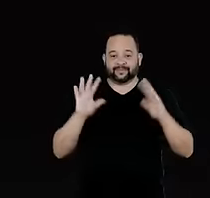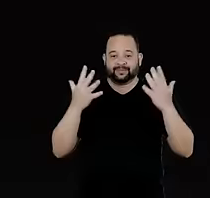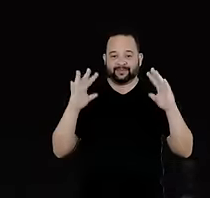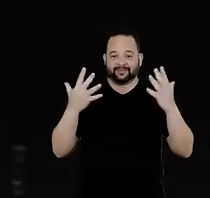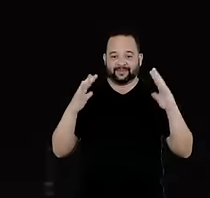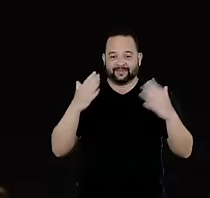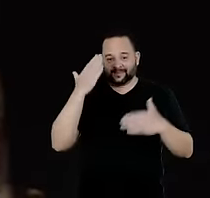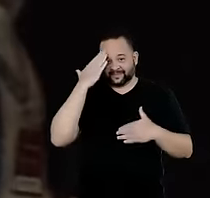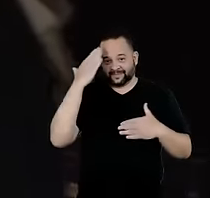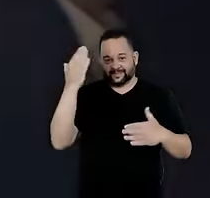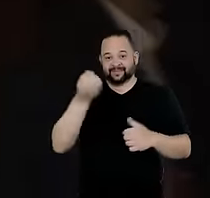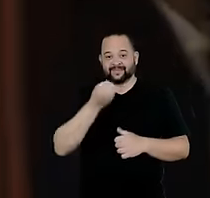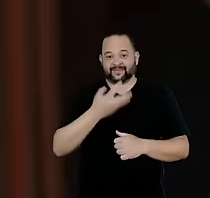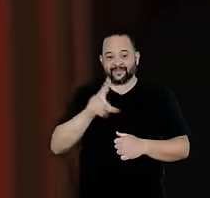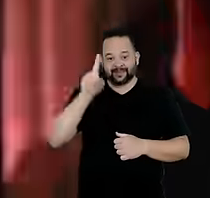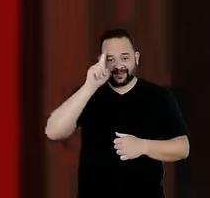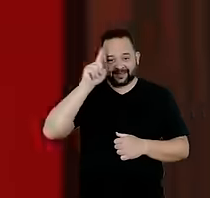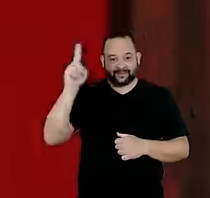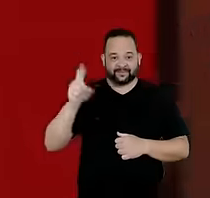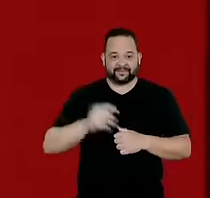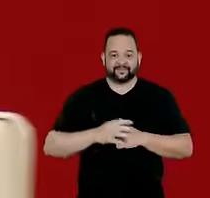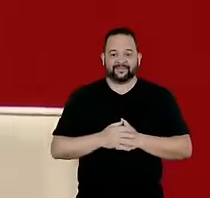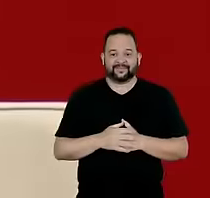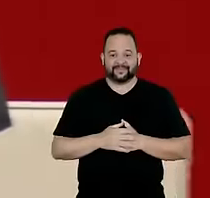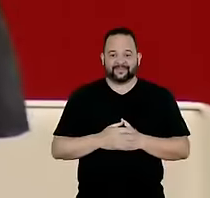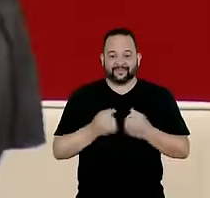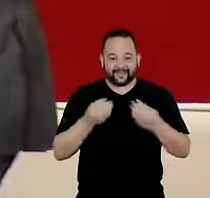pela presença Tudo